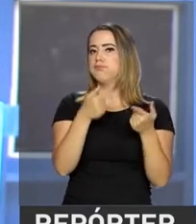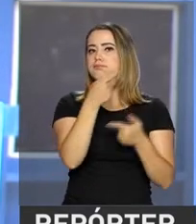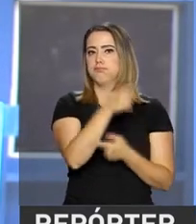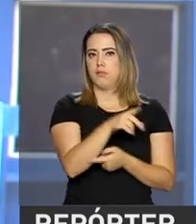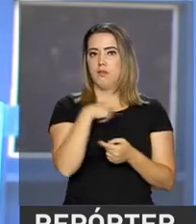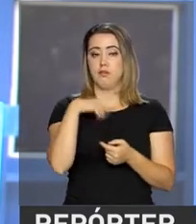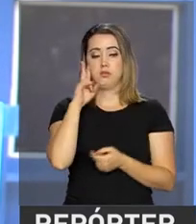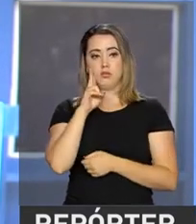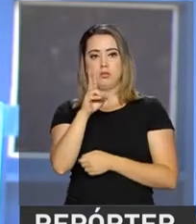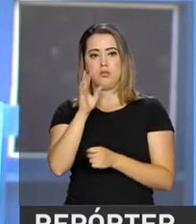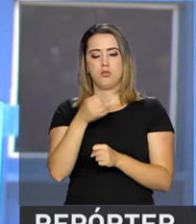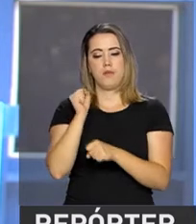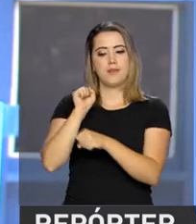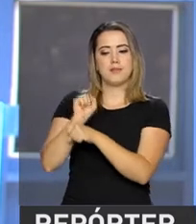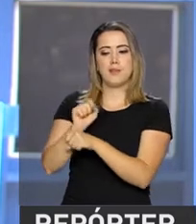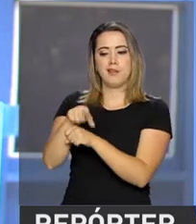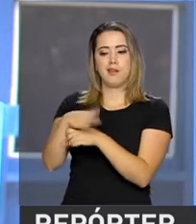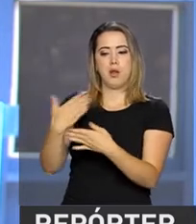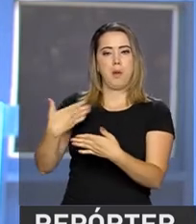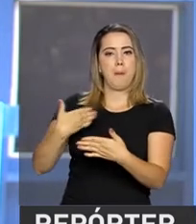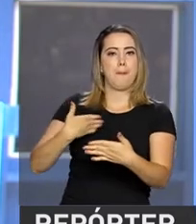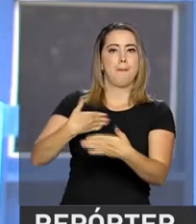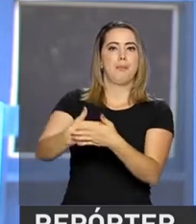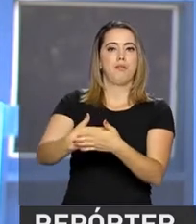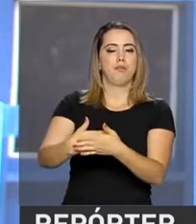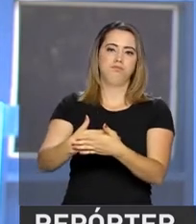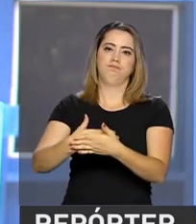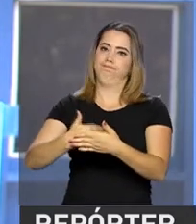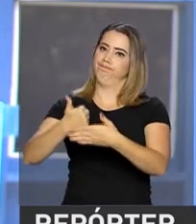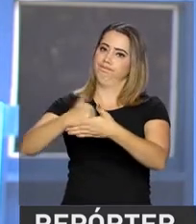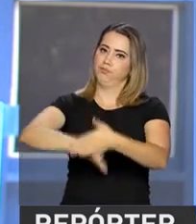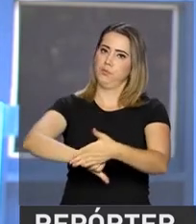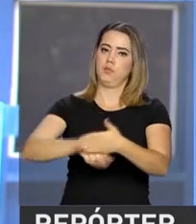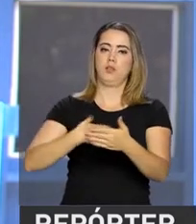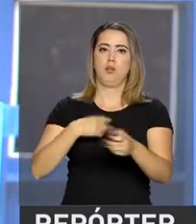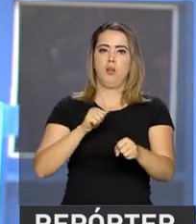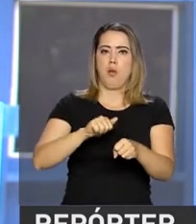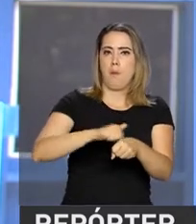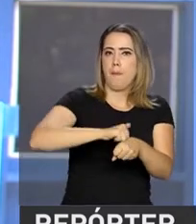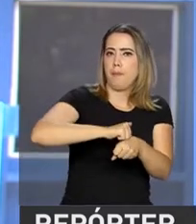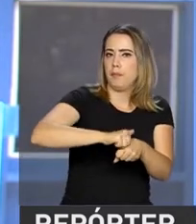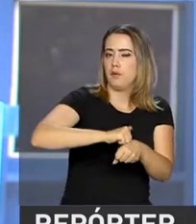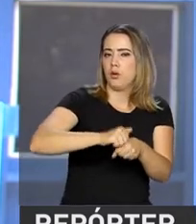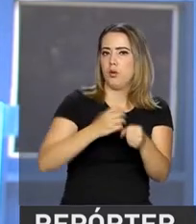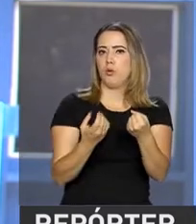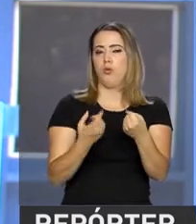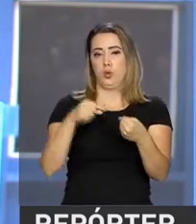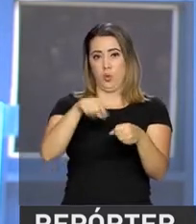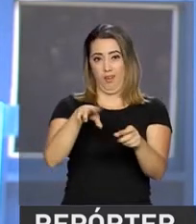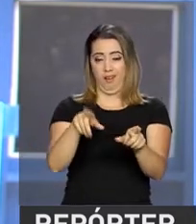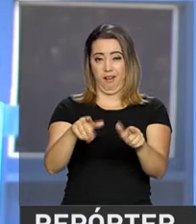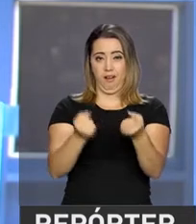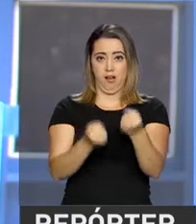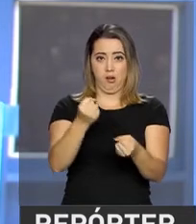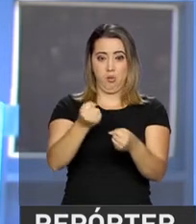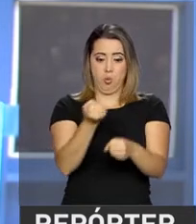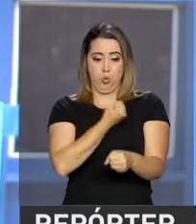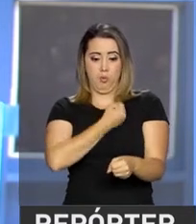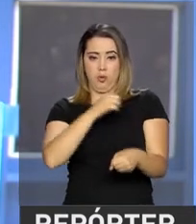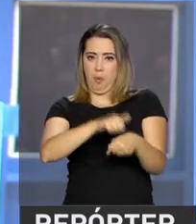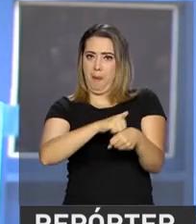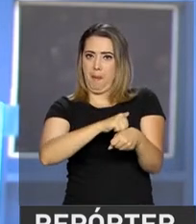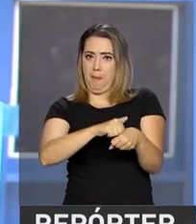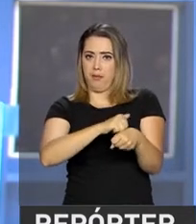aqui, quando a gente para os veículos, é placa clonada, é chassi adulterado, tem motor raspado, uma série de adulterações, e aí esses policiais, durante o